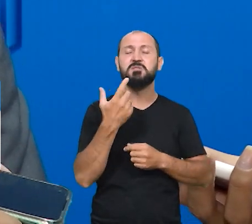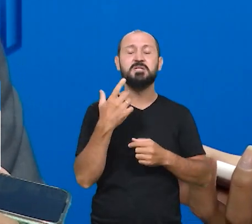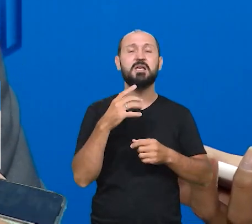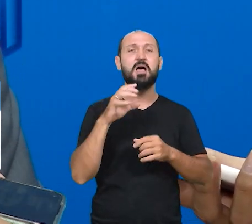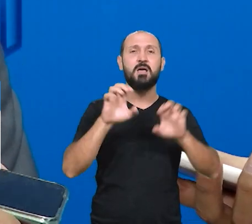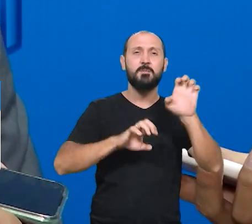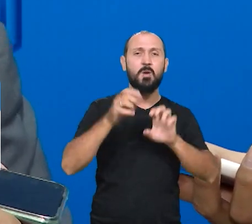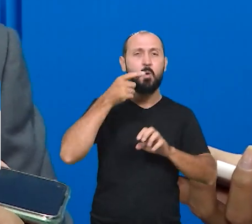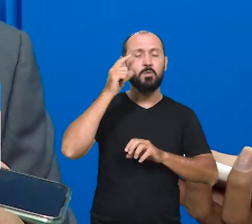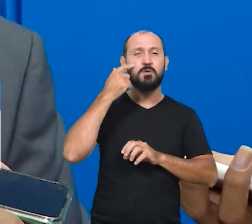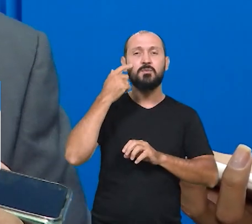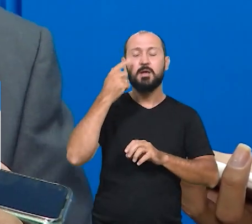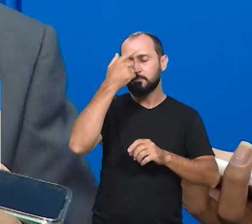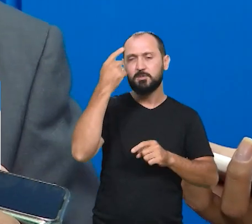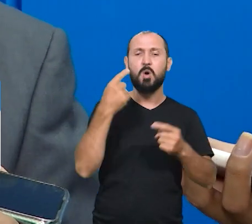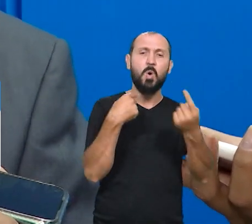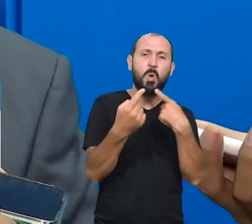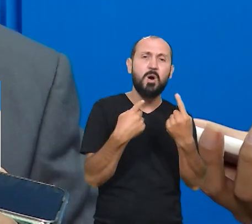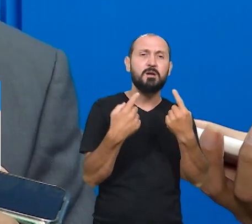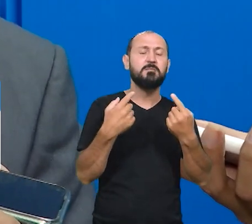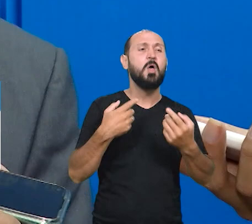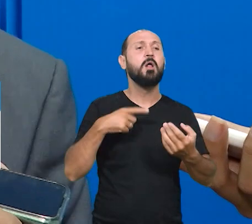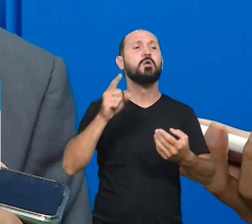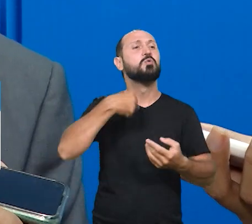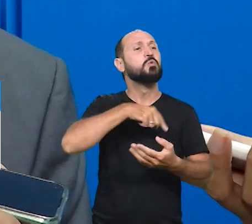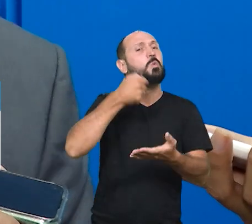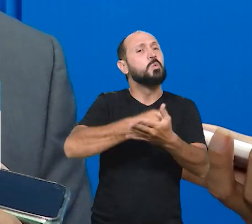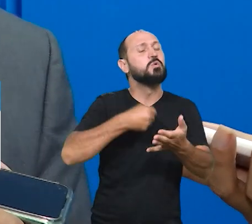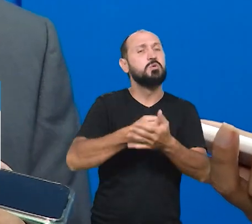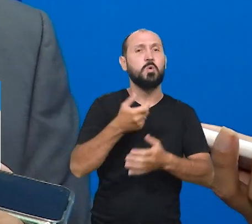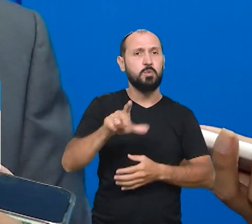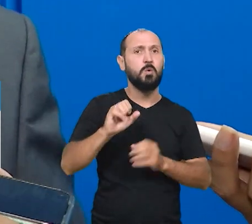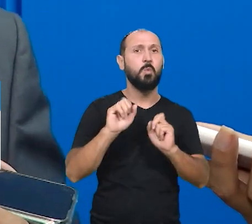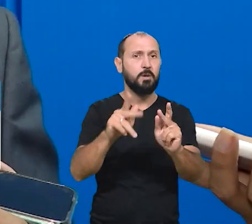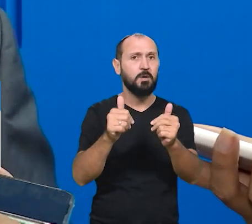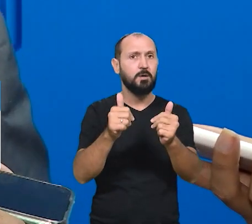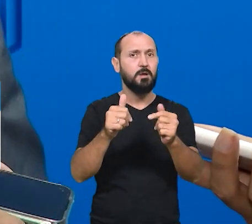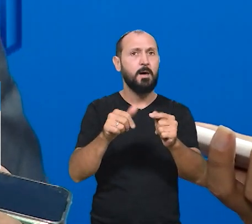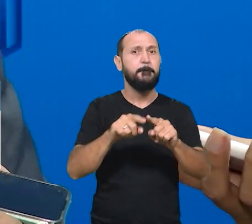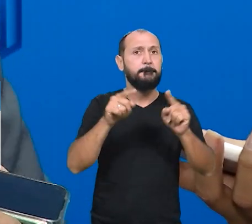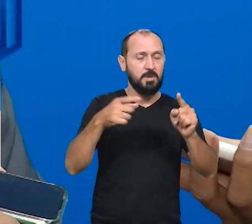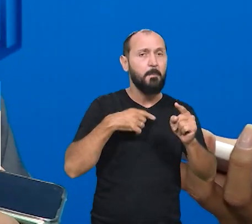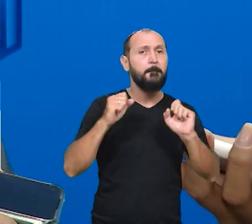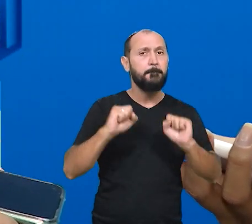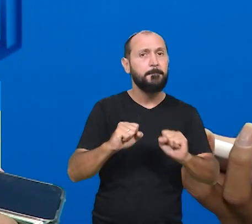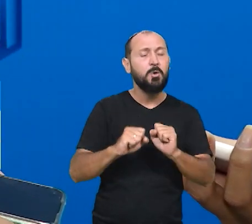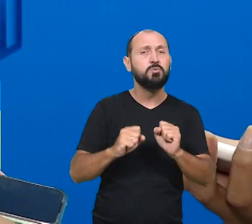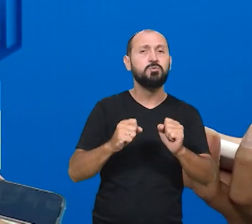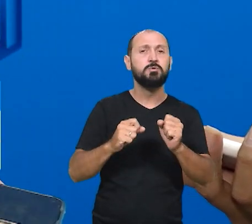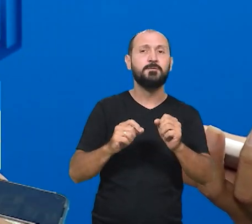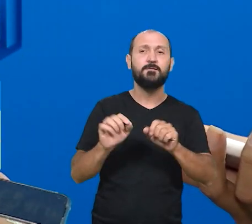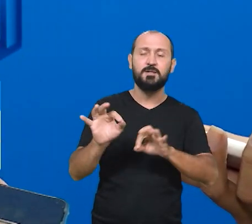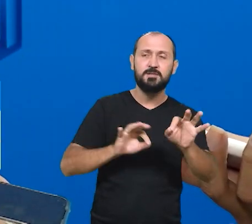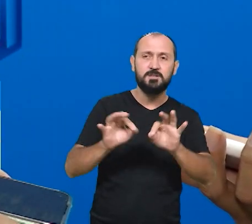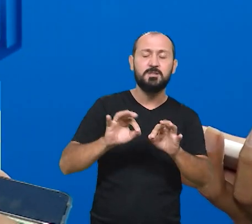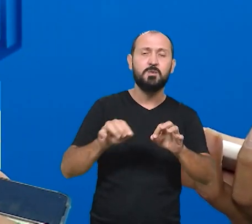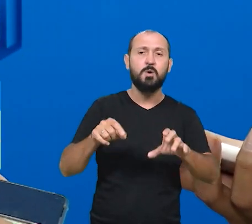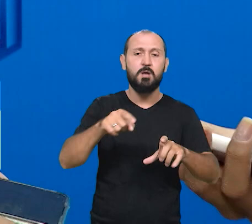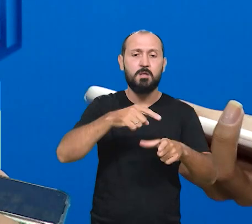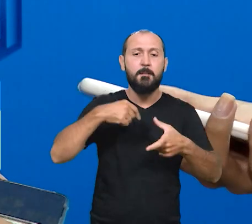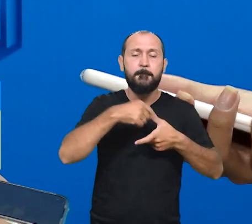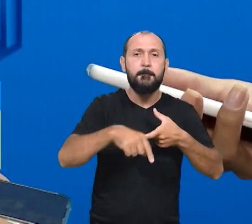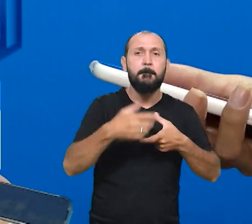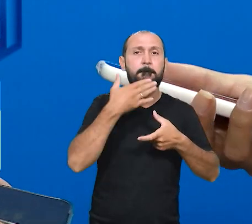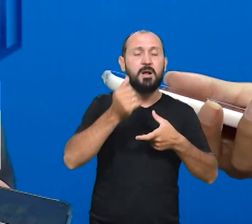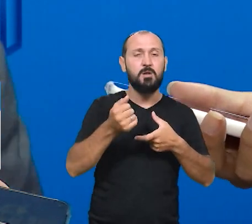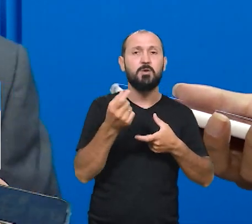vai assumir. Ontem eu vi as pessoas falando, nós exigimos que seja outro. Beleza, nós podemos exigir que seja um anel melhor, mas de